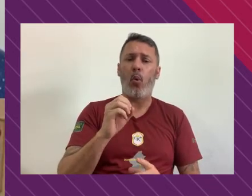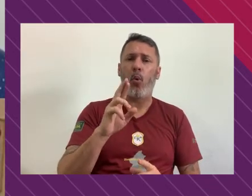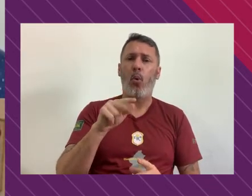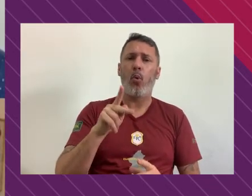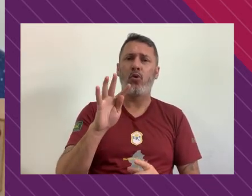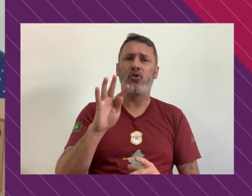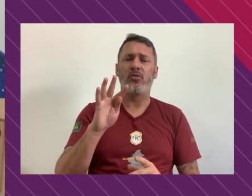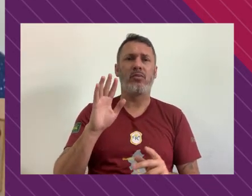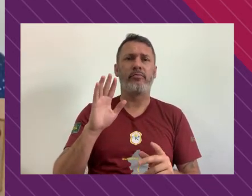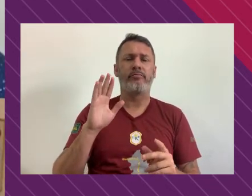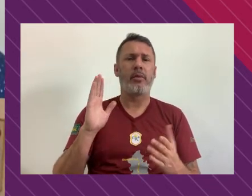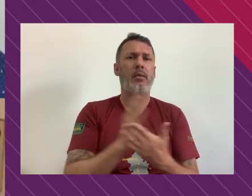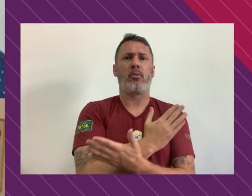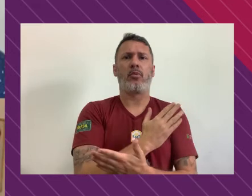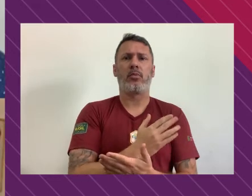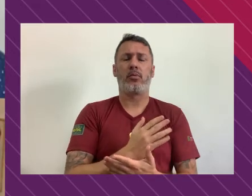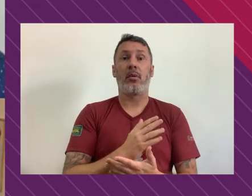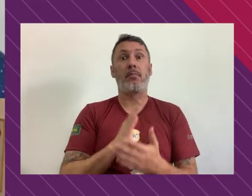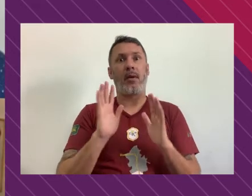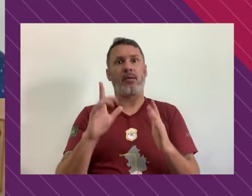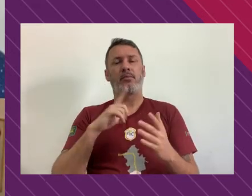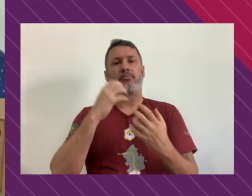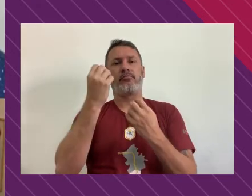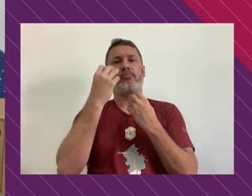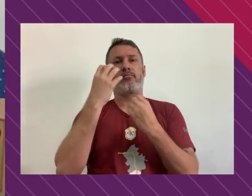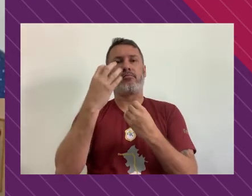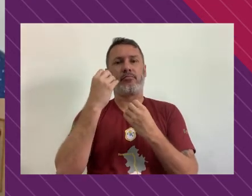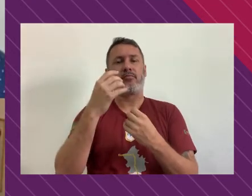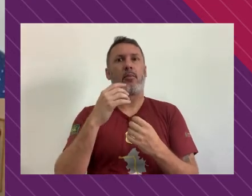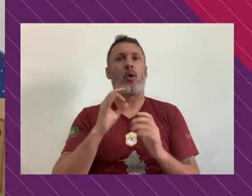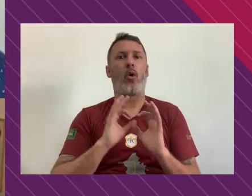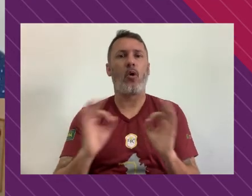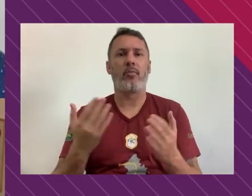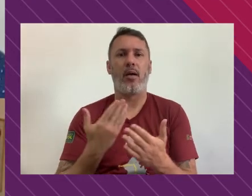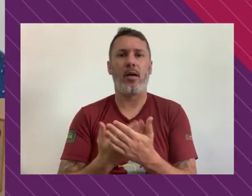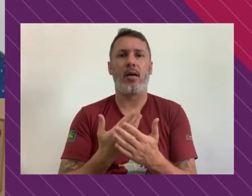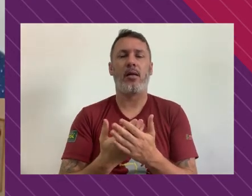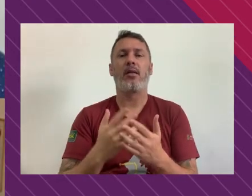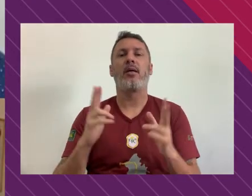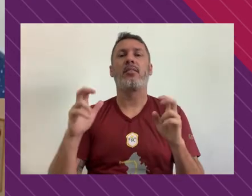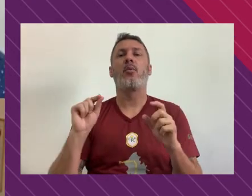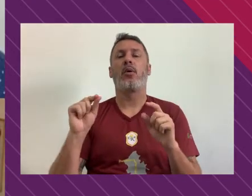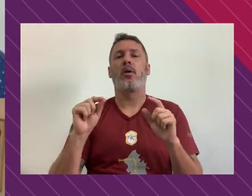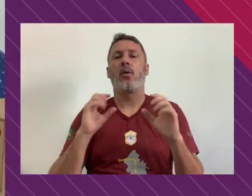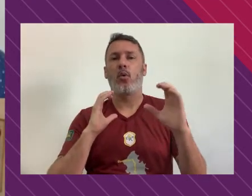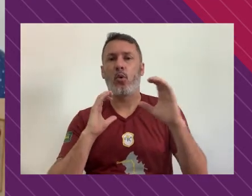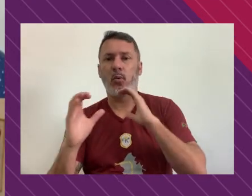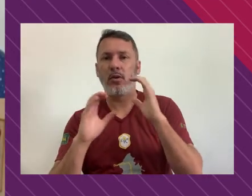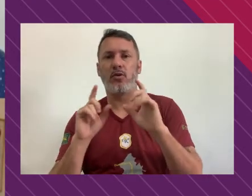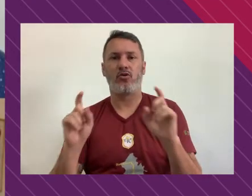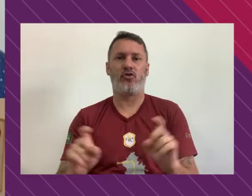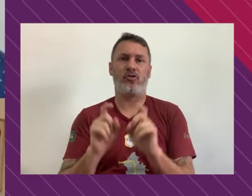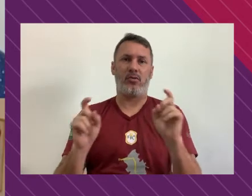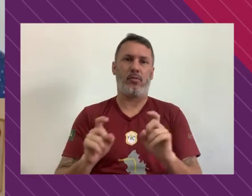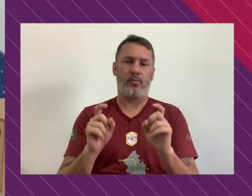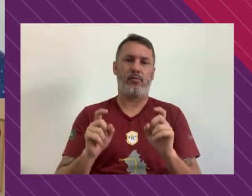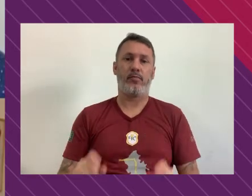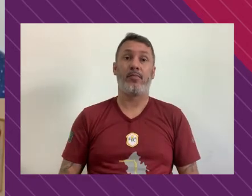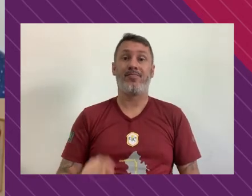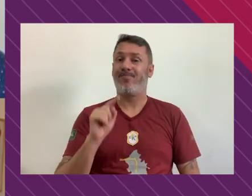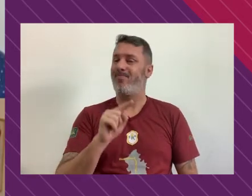outras. Alguns desses ambientes são ambientes em que tem ali 90 e poucos por cento dos homens.